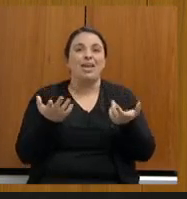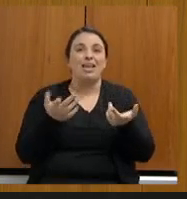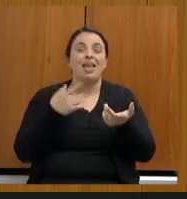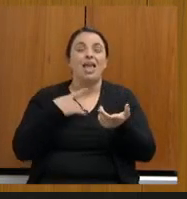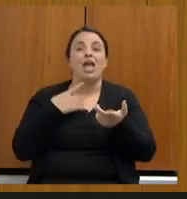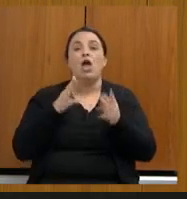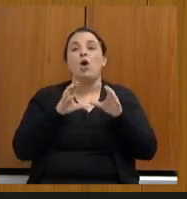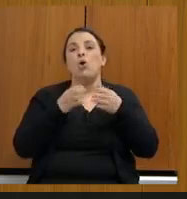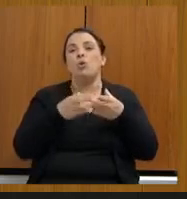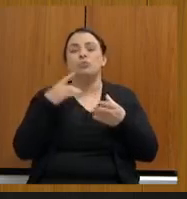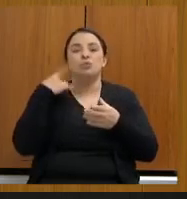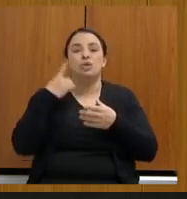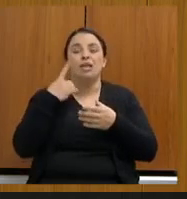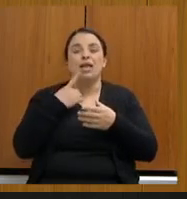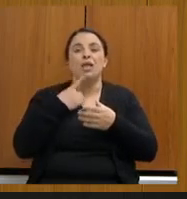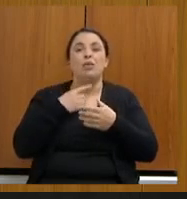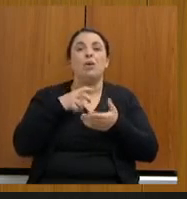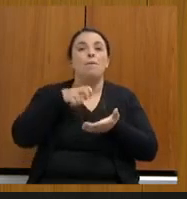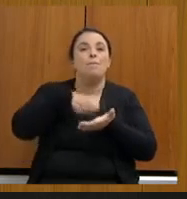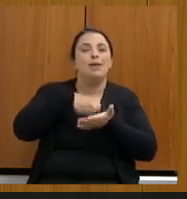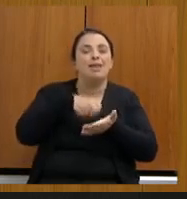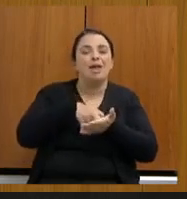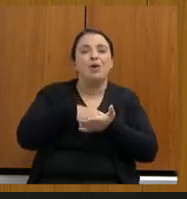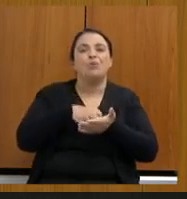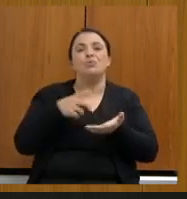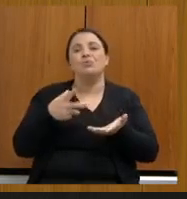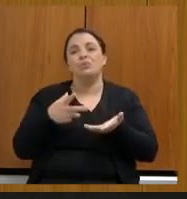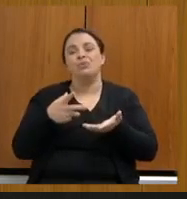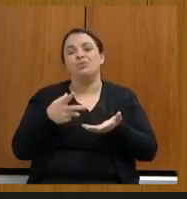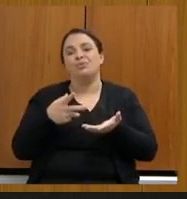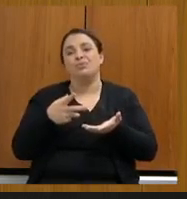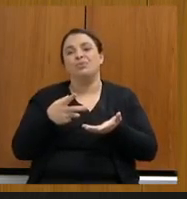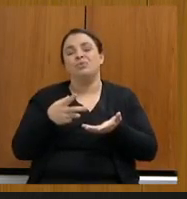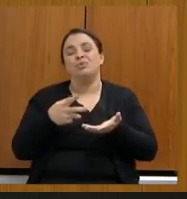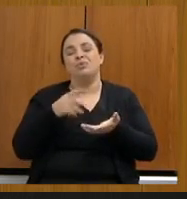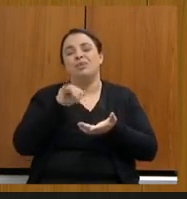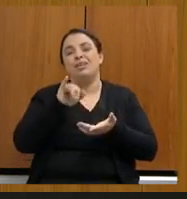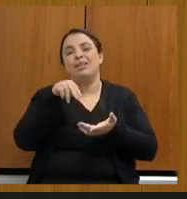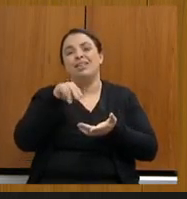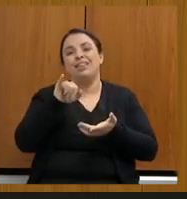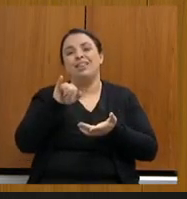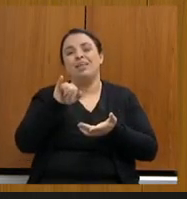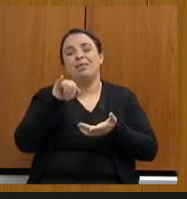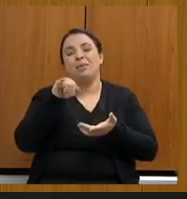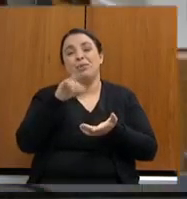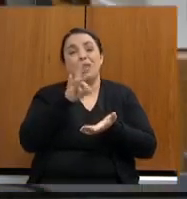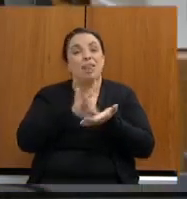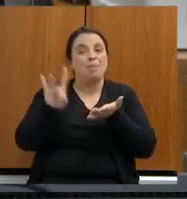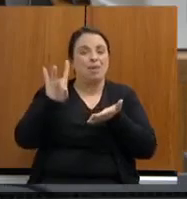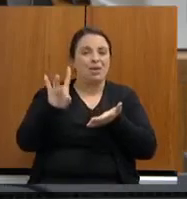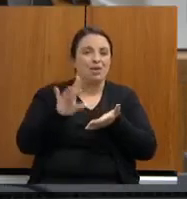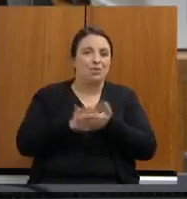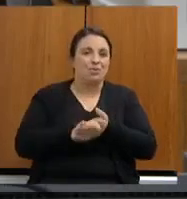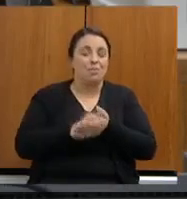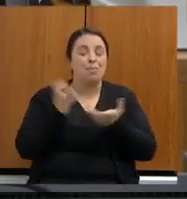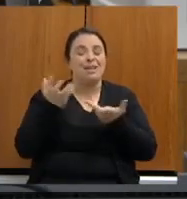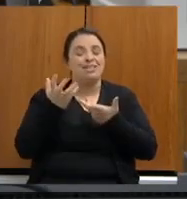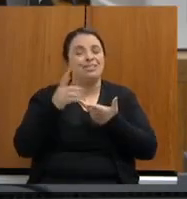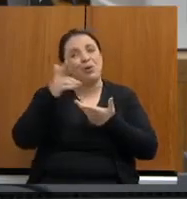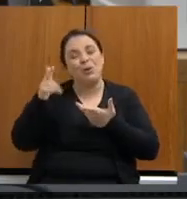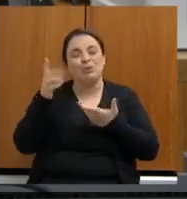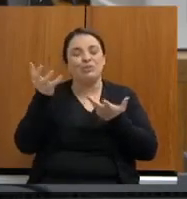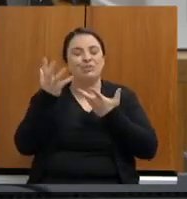é a turma do Direito Penal do inimigo vez que se fala na faculdade na verdade eles querem direito penal do amigo né É isso aí